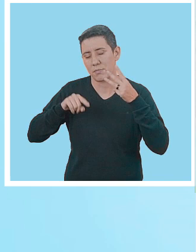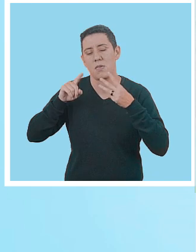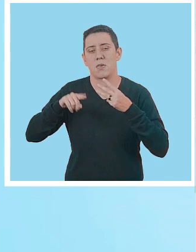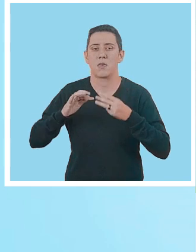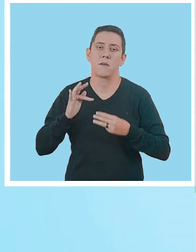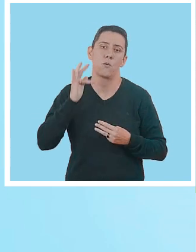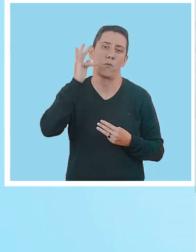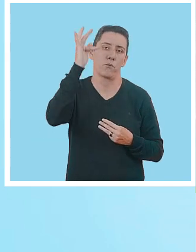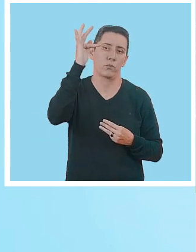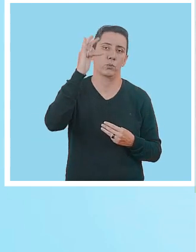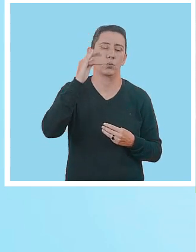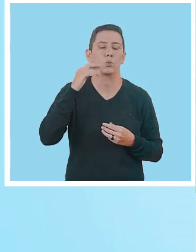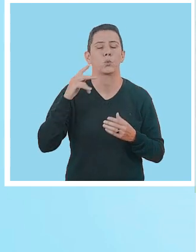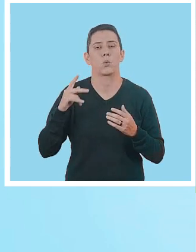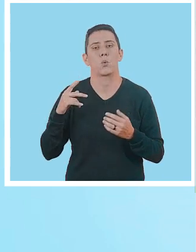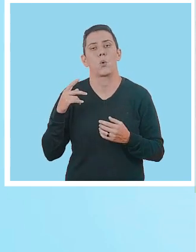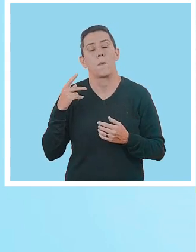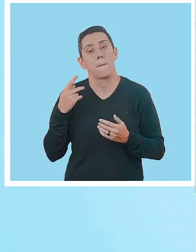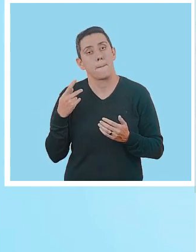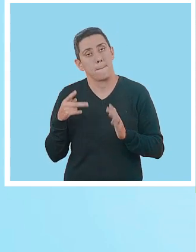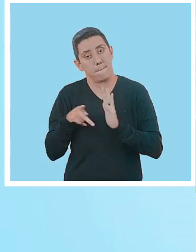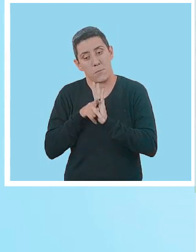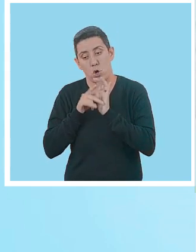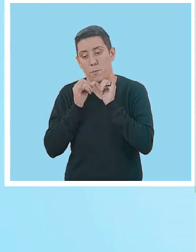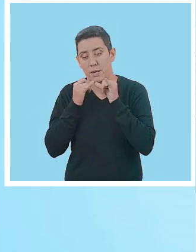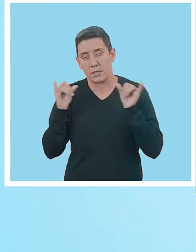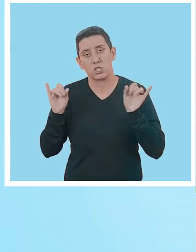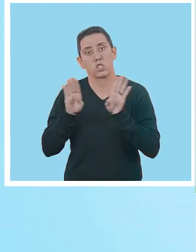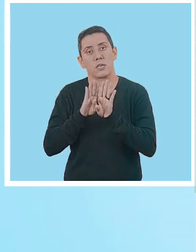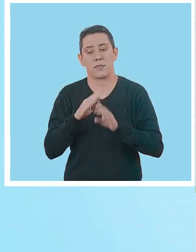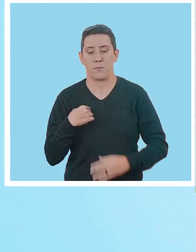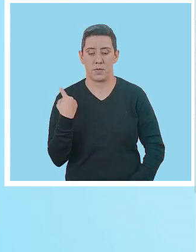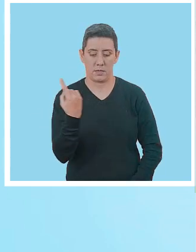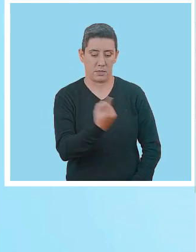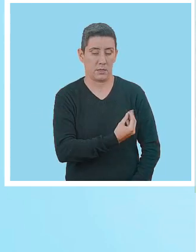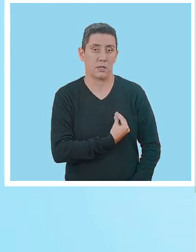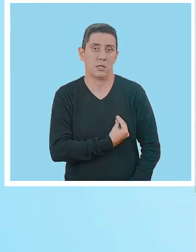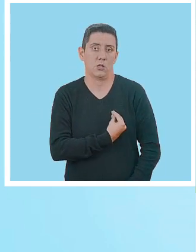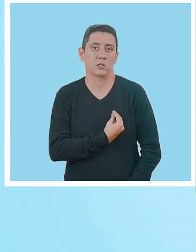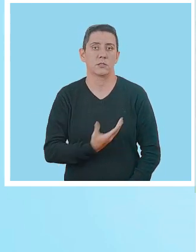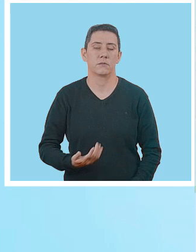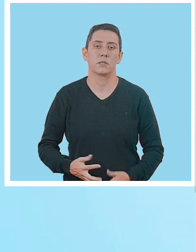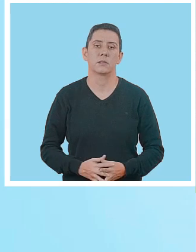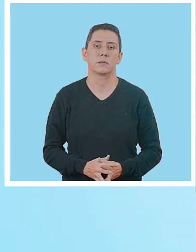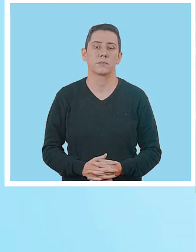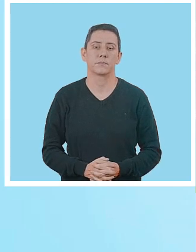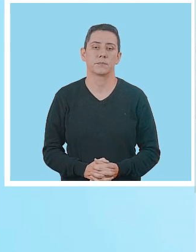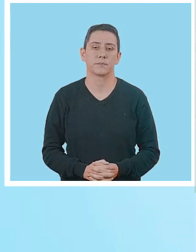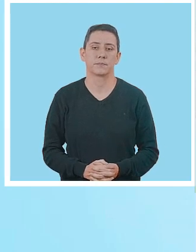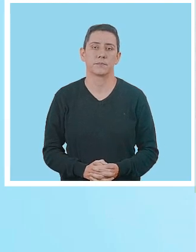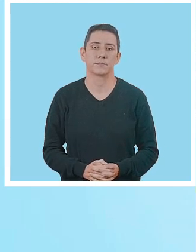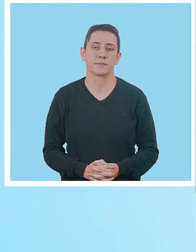da da energia e o futuro das nossas vidas em é a vida de todos